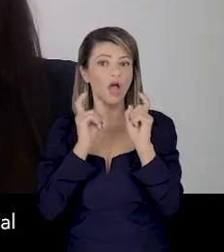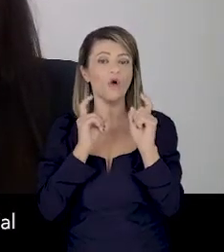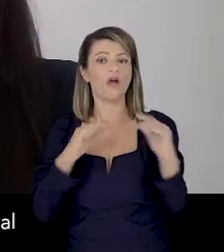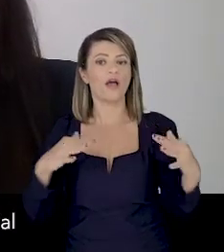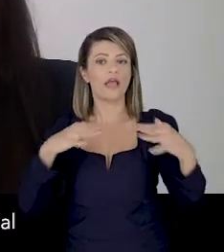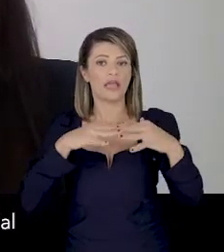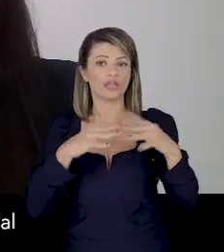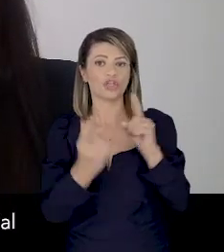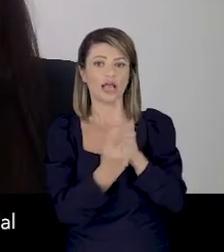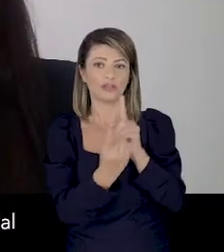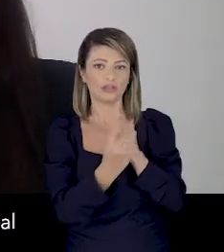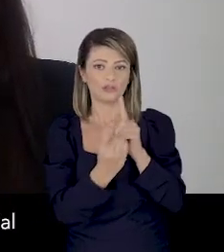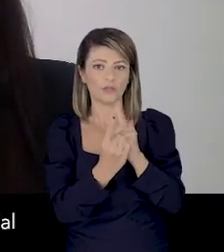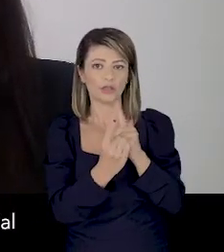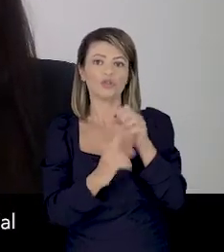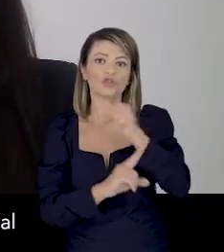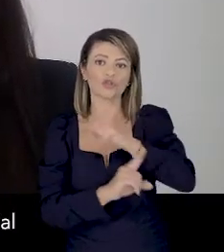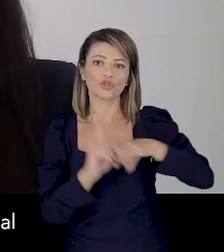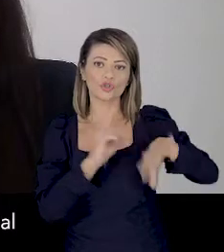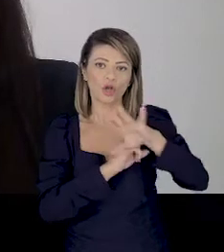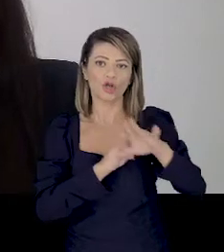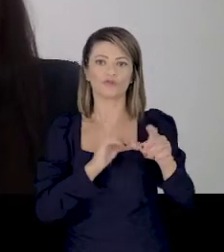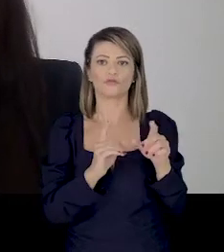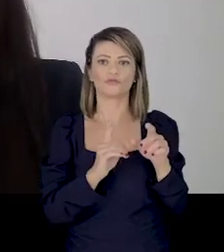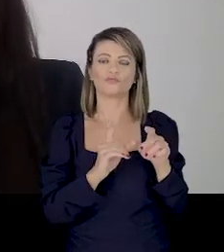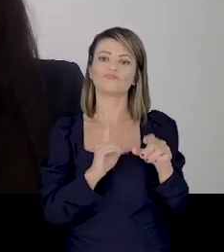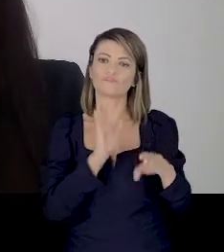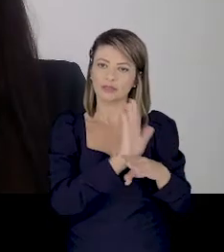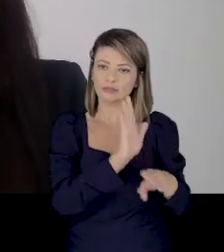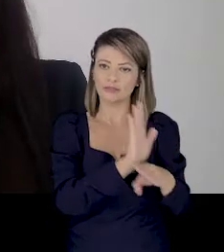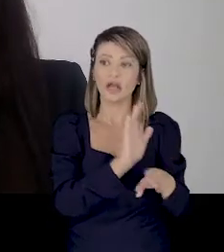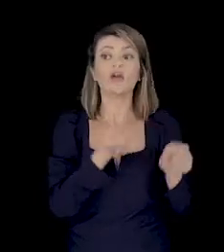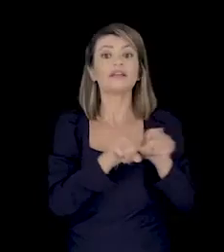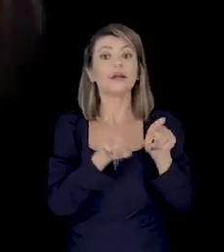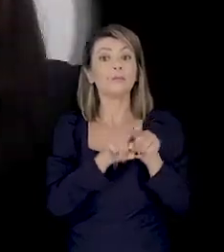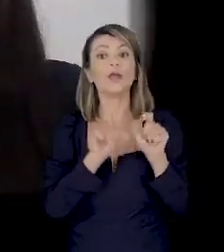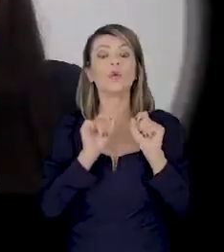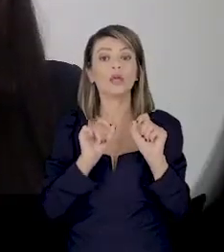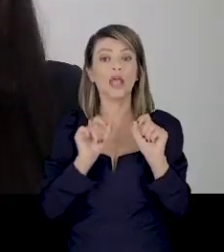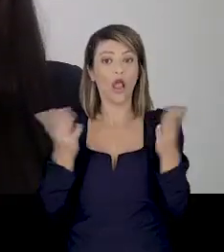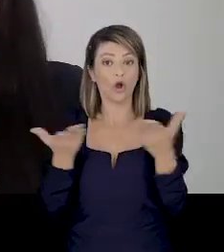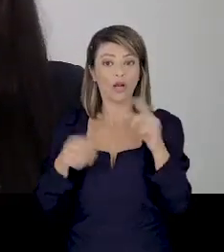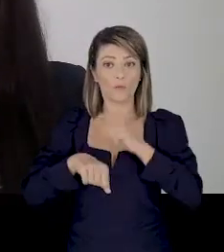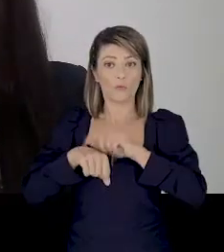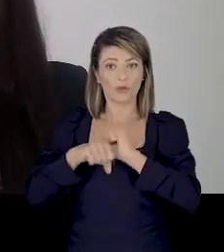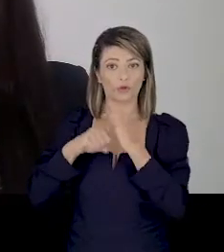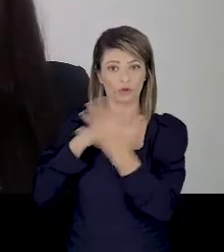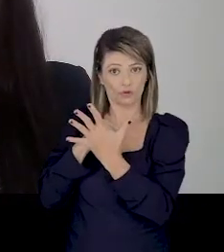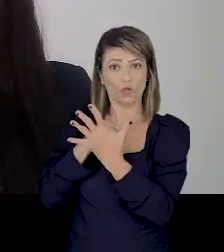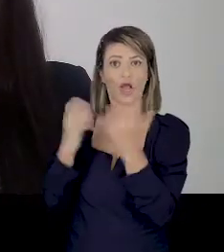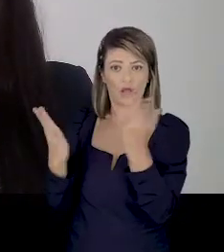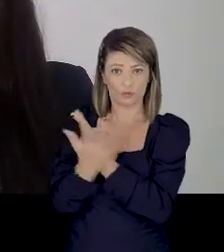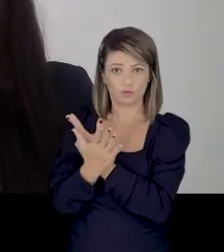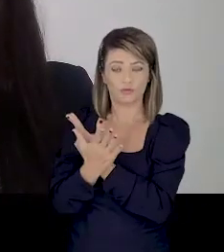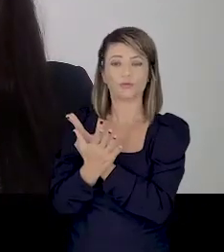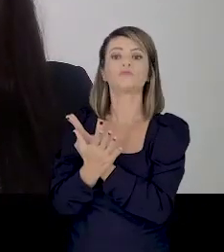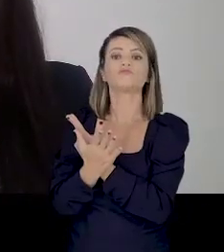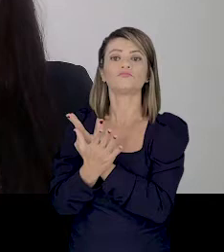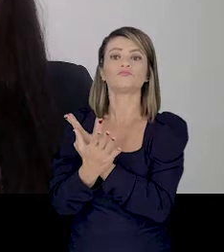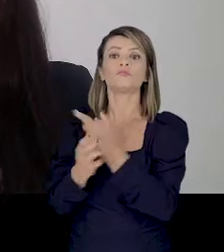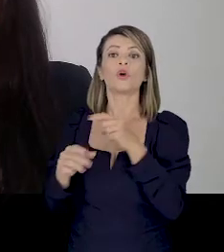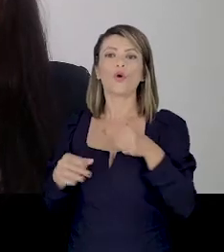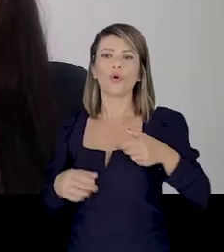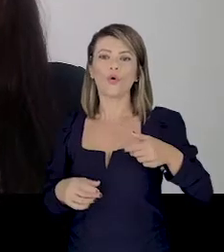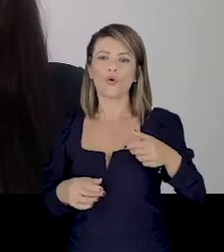junto à rede de atendimento socioassistencial e encaminhamentos. Com a situação da pandemia da